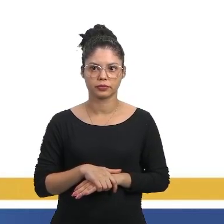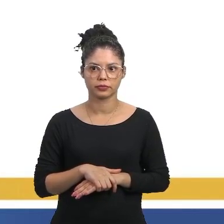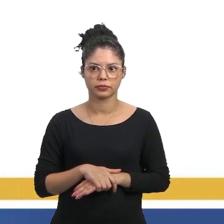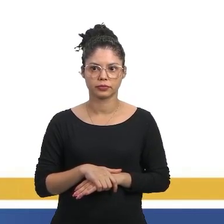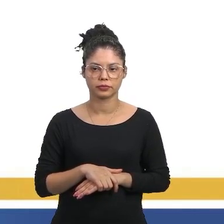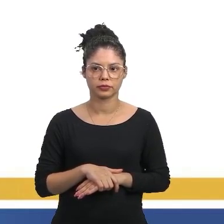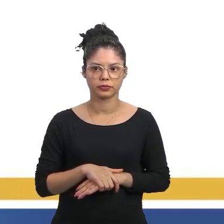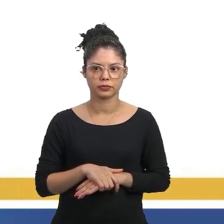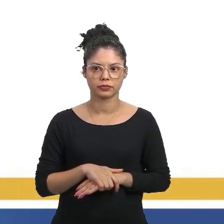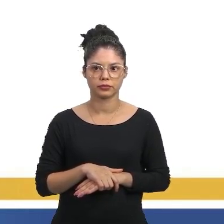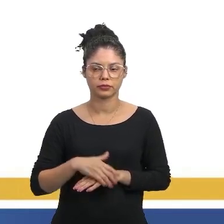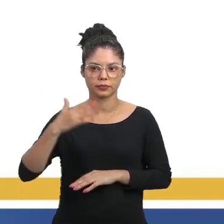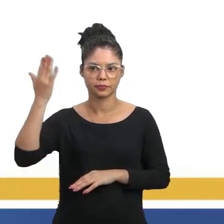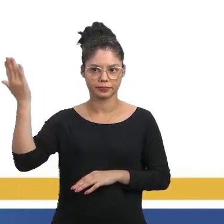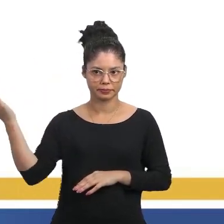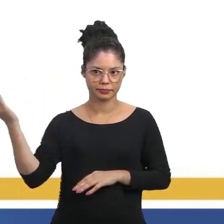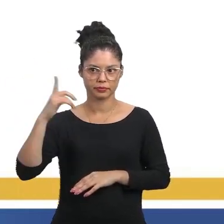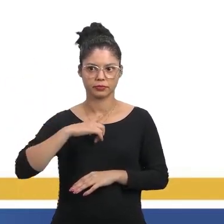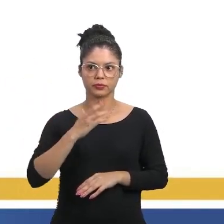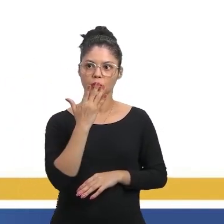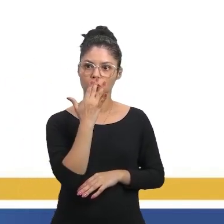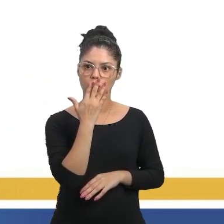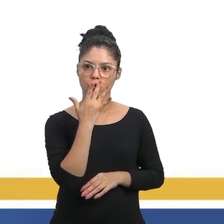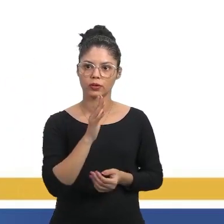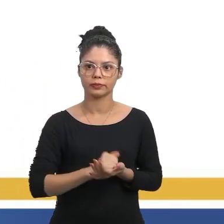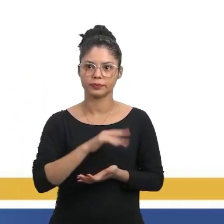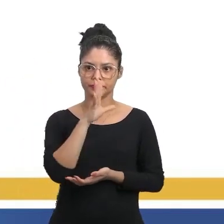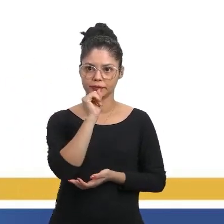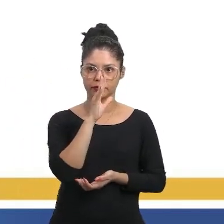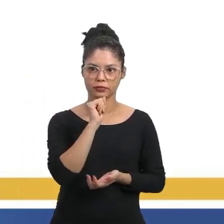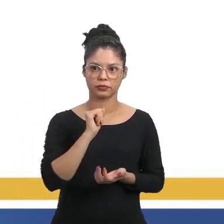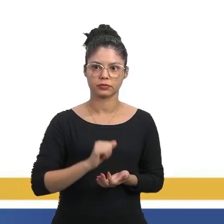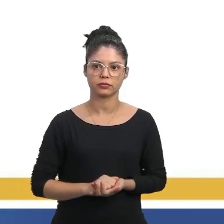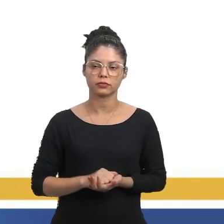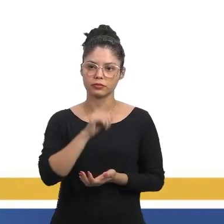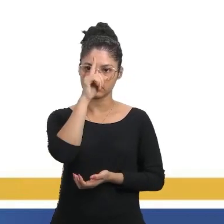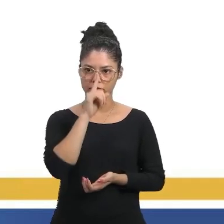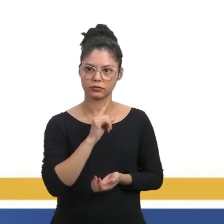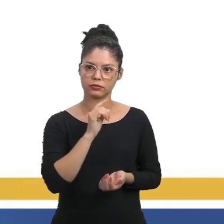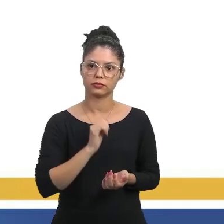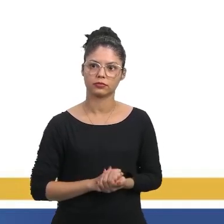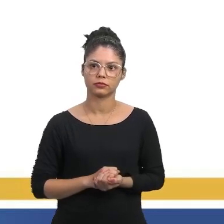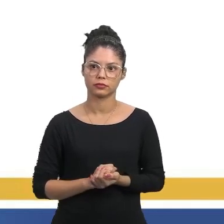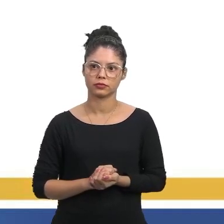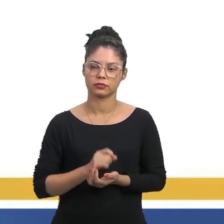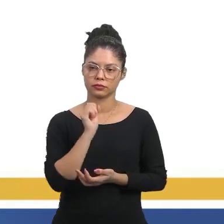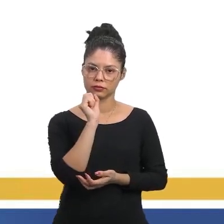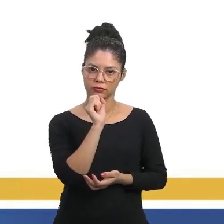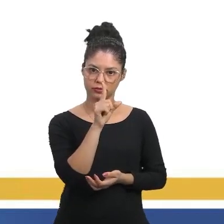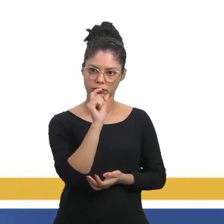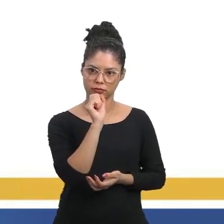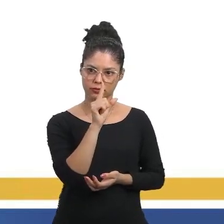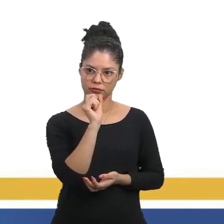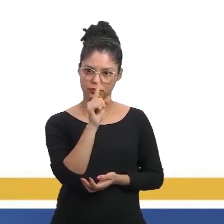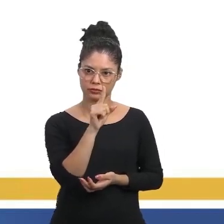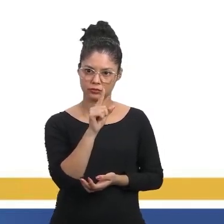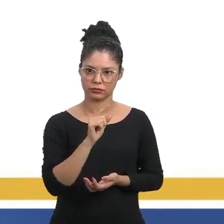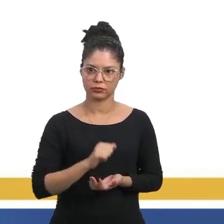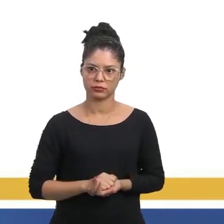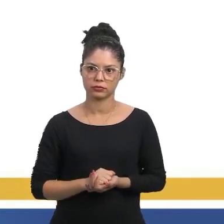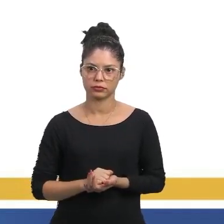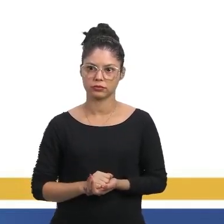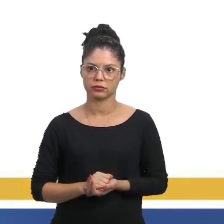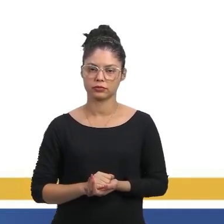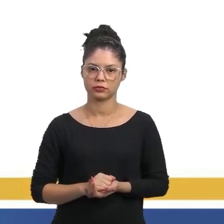Então, ó, por exemplo, os sais de cálcio, ele tem essa coloração laranja, o de sódio amarela. Quando cai sal de cozinha na chama lá do fogão, ele